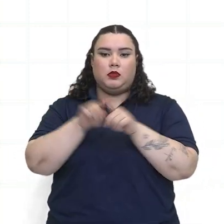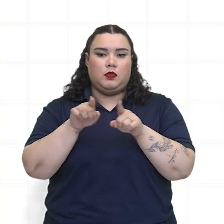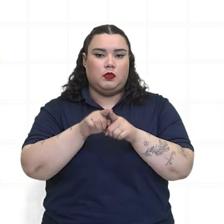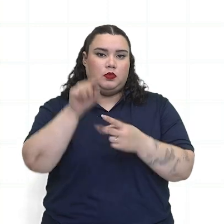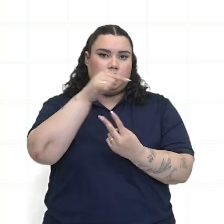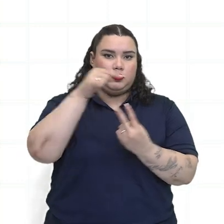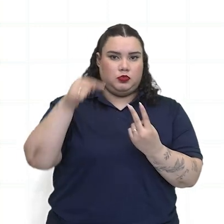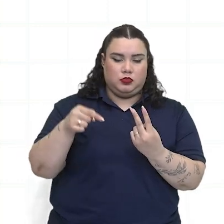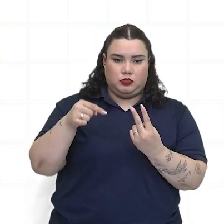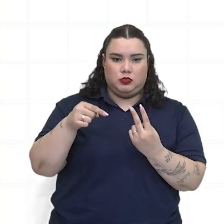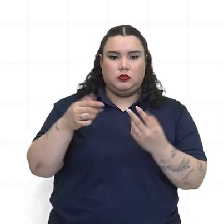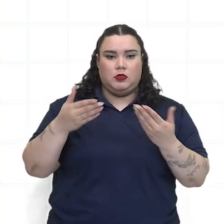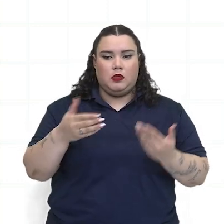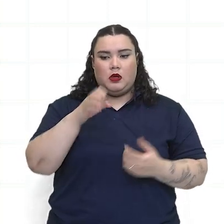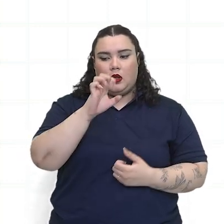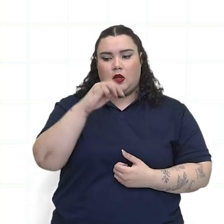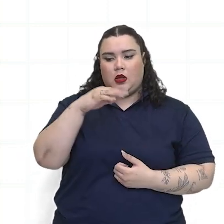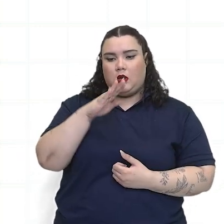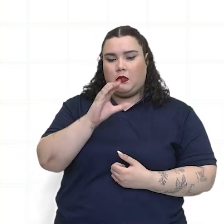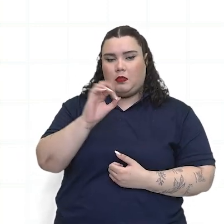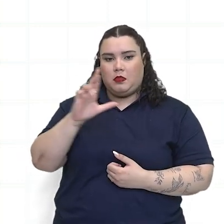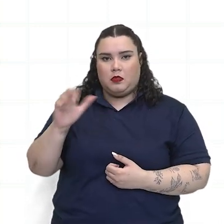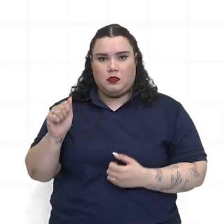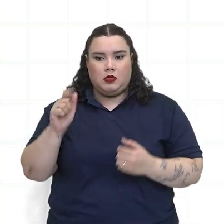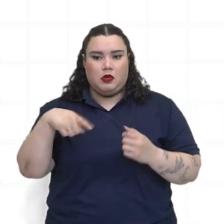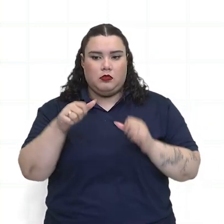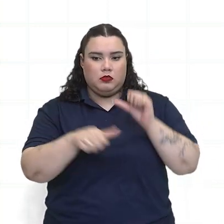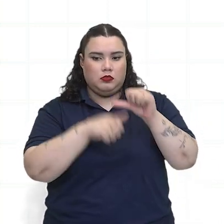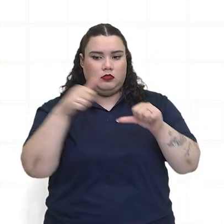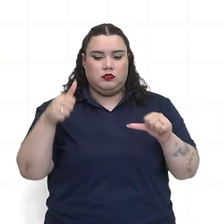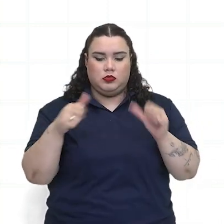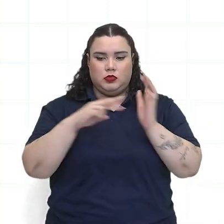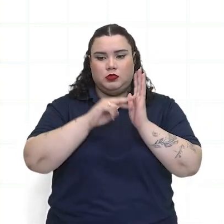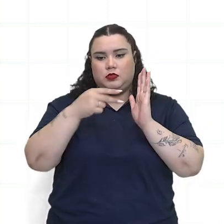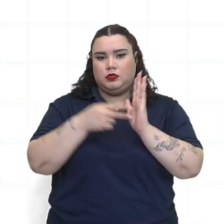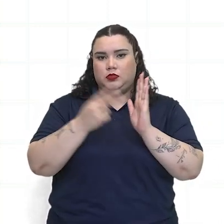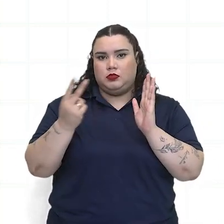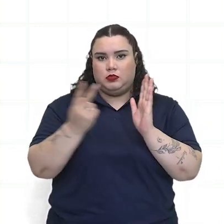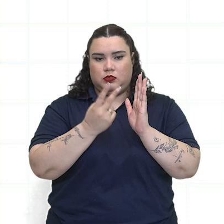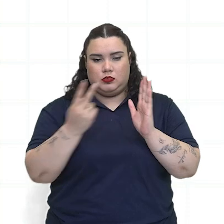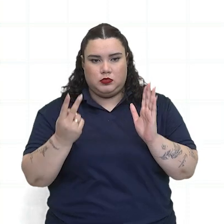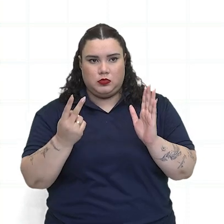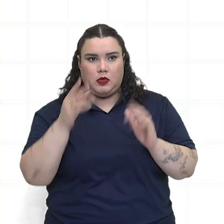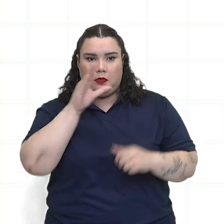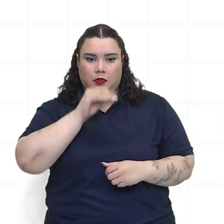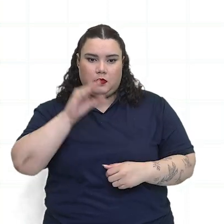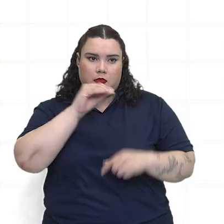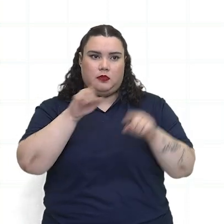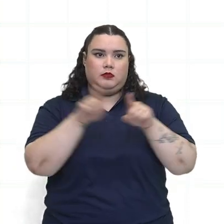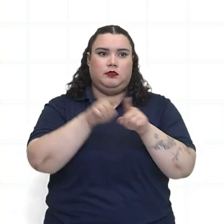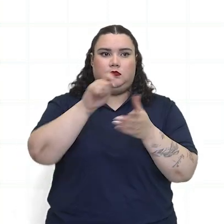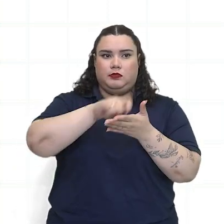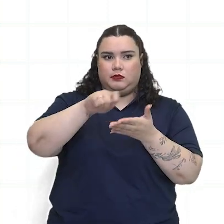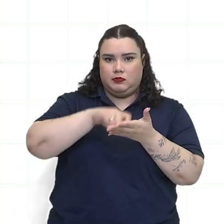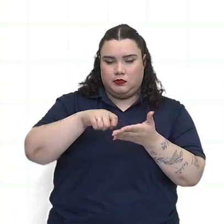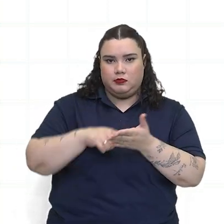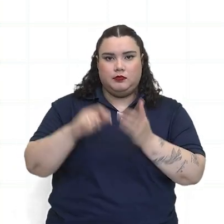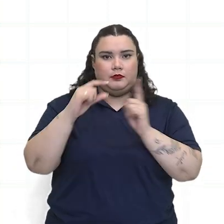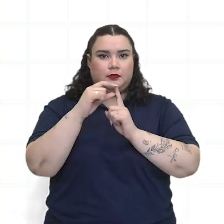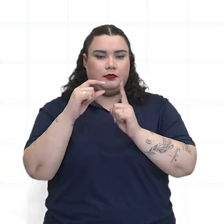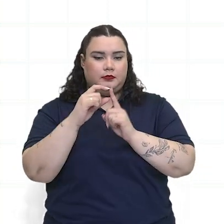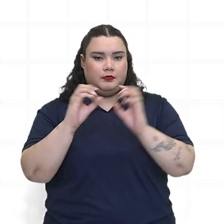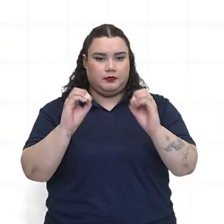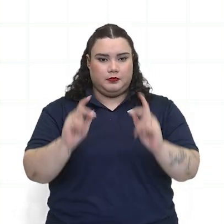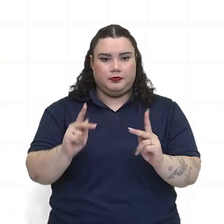grafia quanto a pronúncia. Ficou embora, certo? Alteração nos dois sentidos aqui. Na pronúncia e na grafia, na escrita da